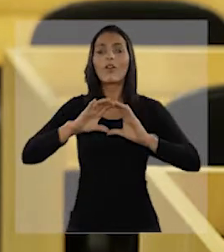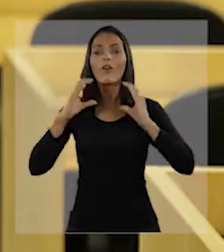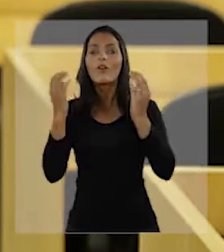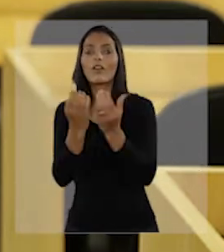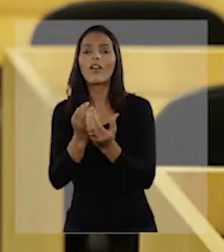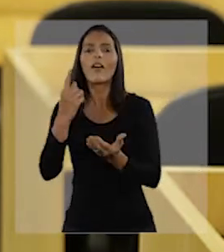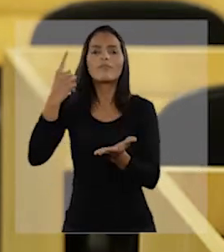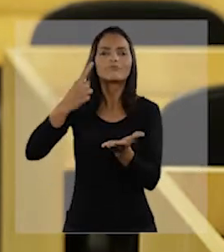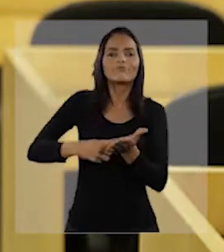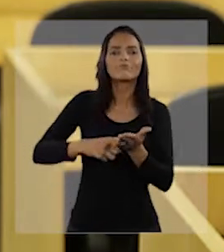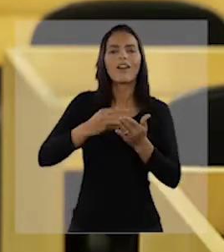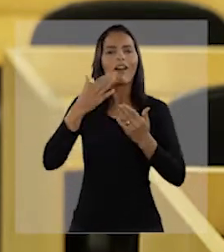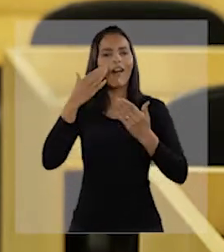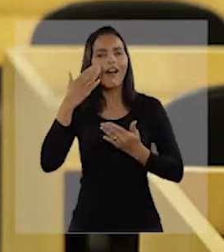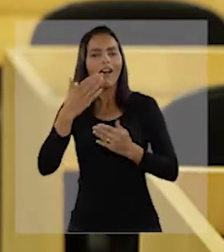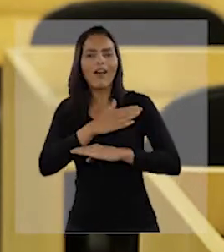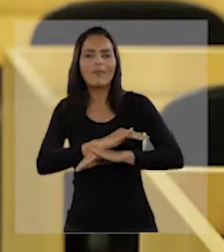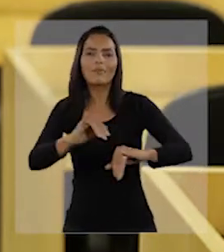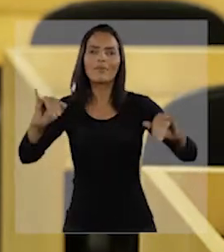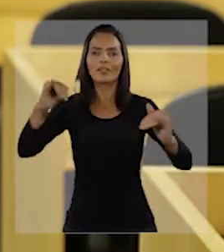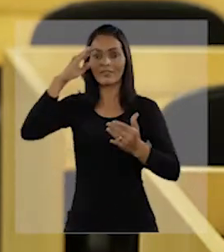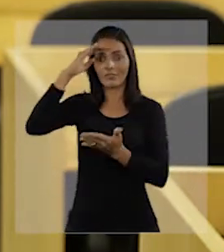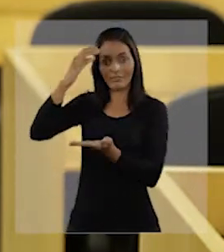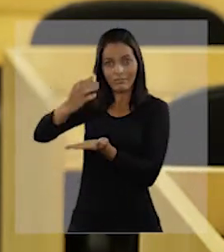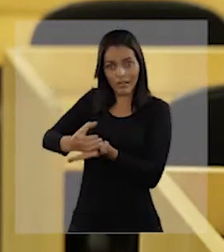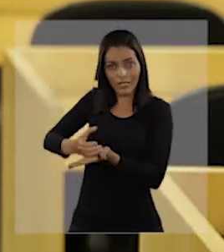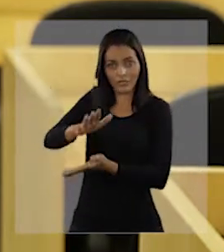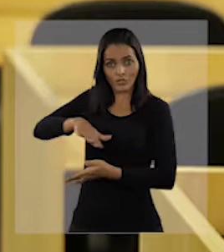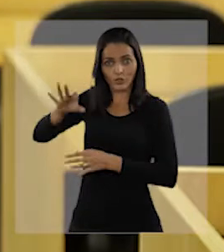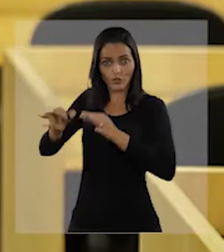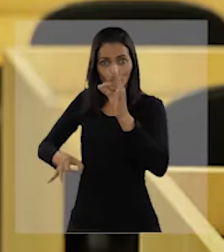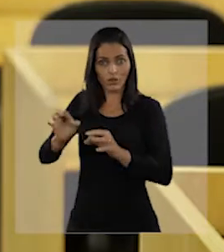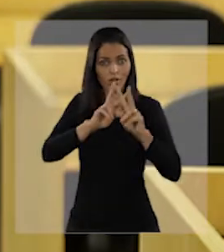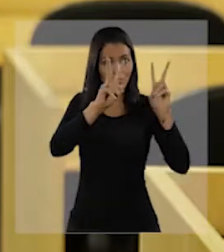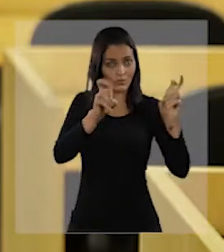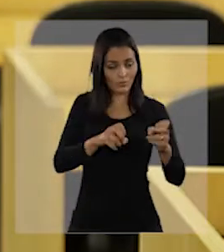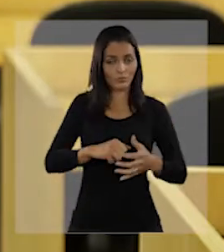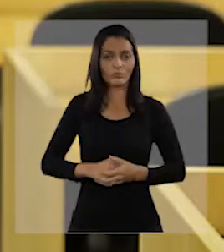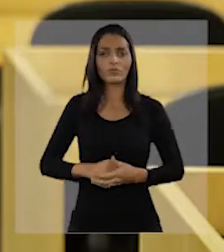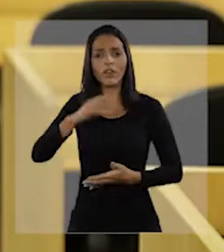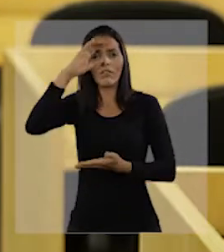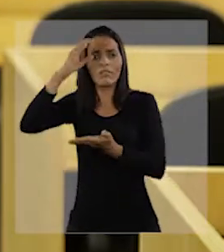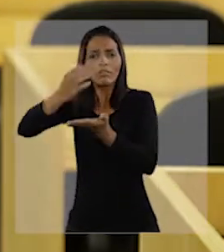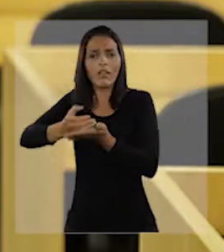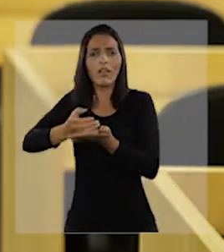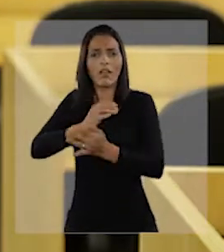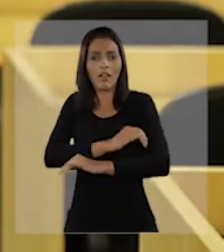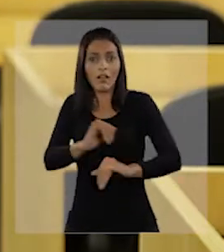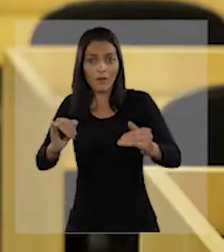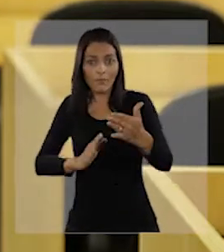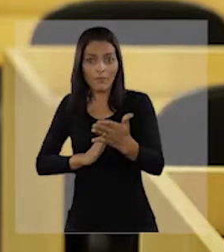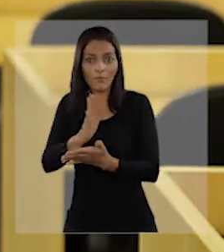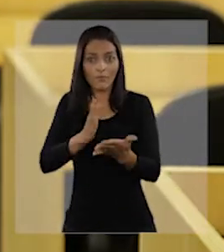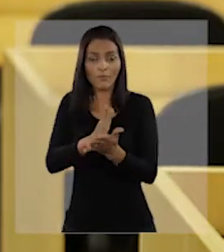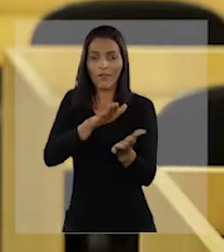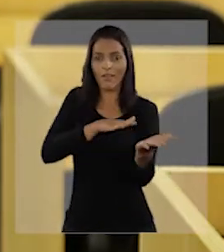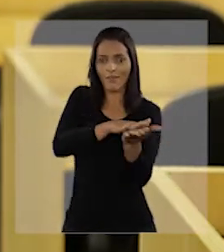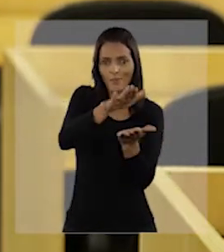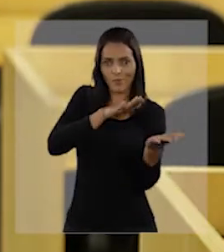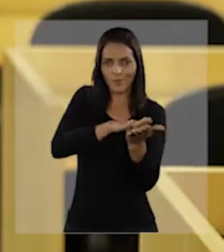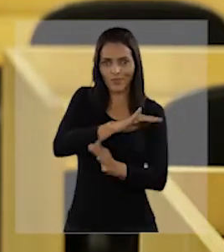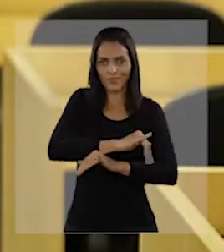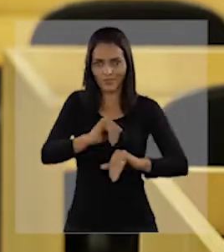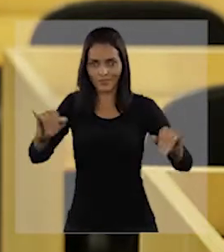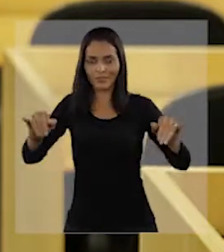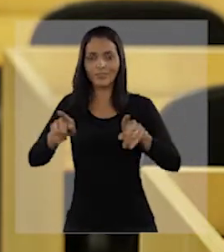pela apresentação de teses jurídicas sobre o assunto. As teses aprovadas serão publicadas na revista da entidade e